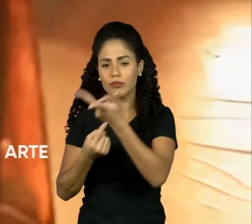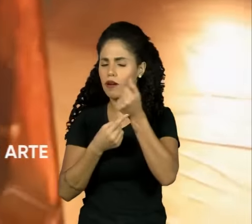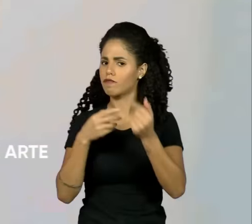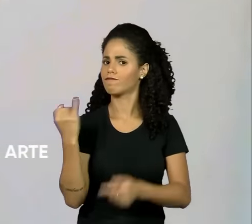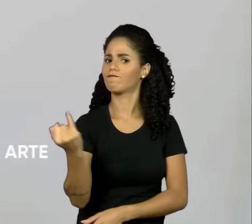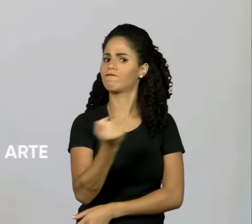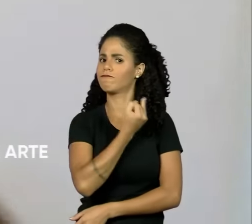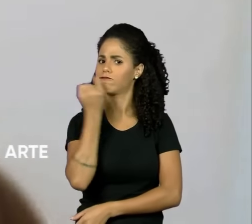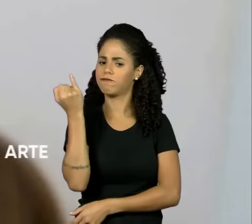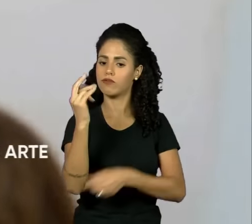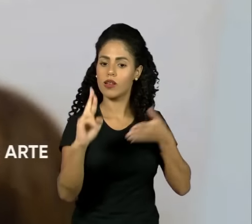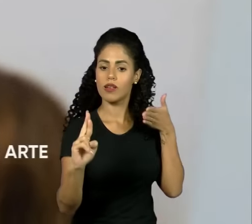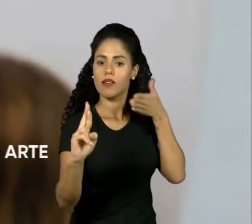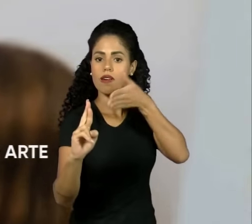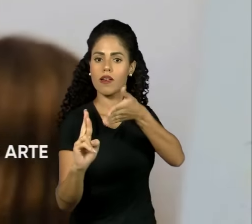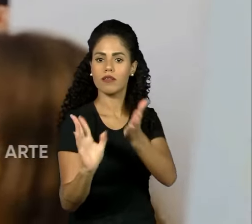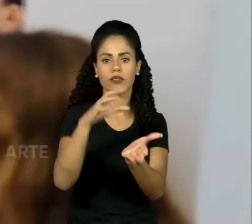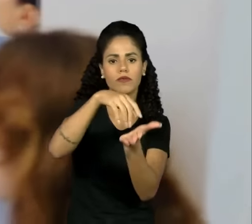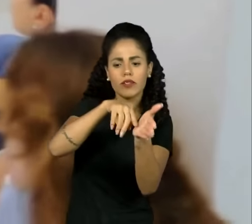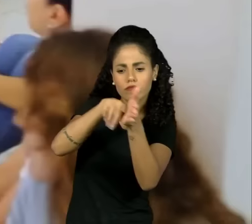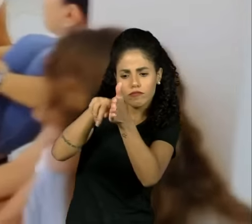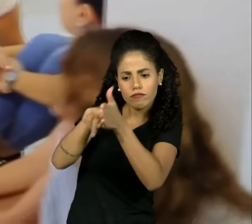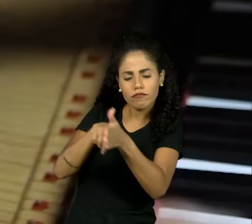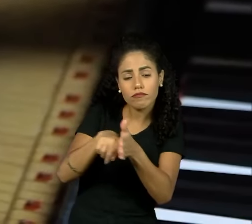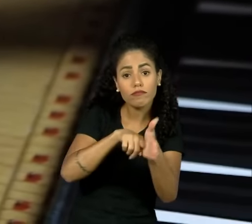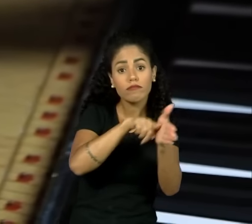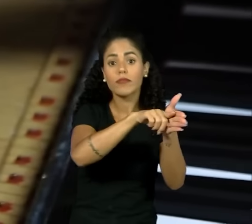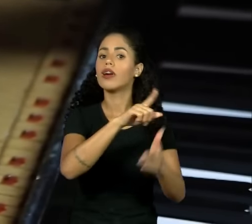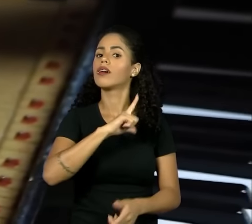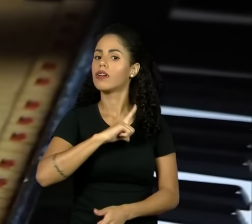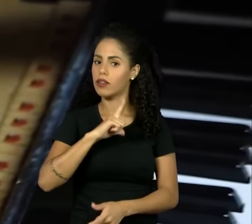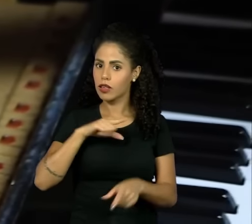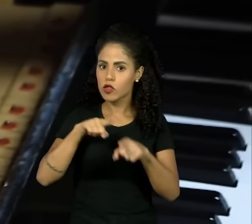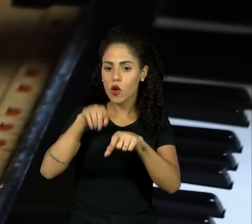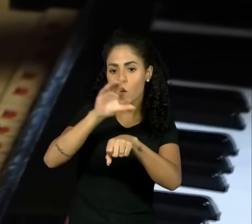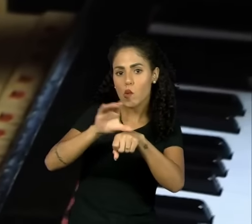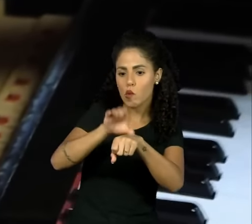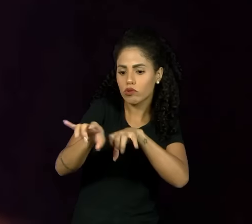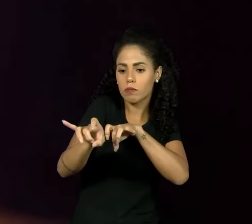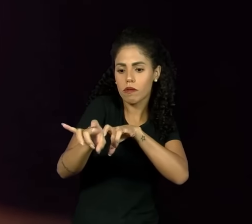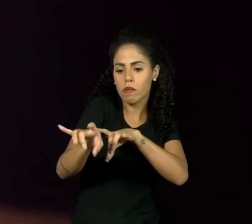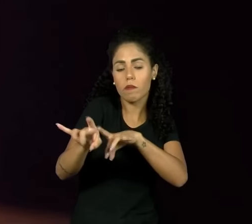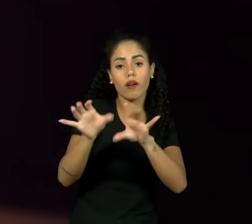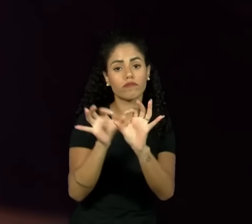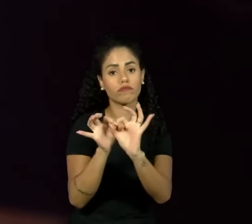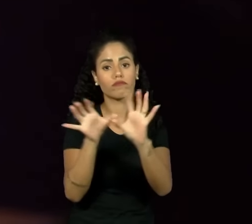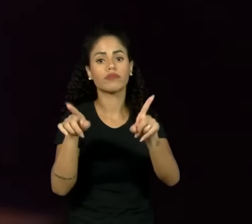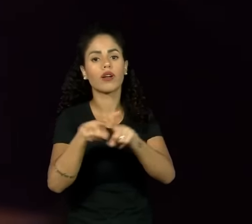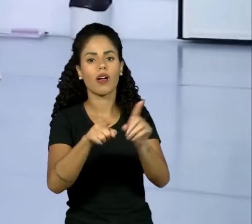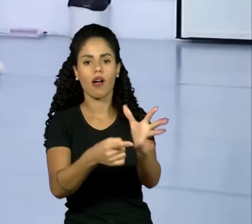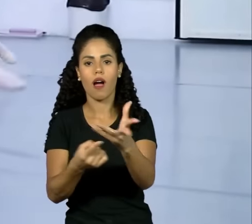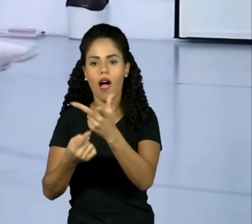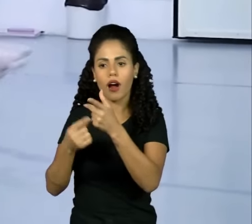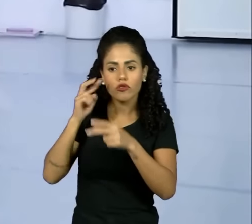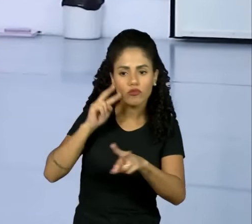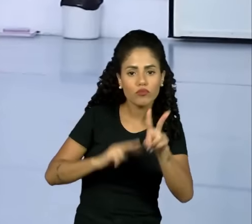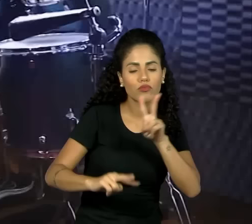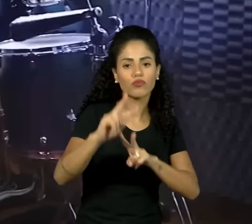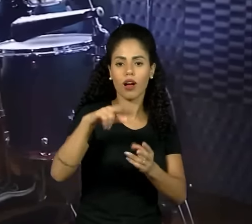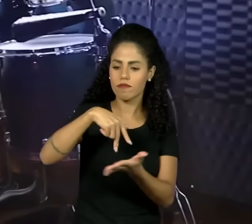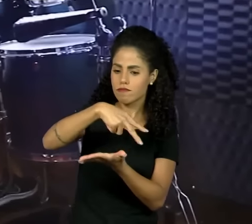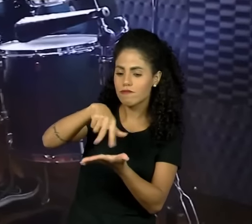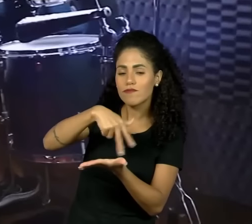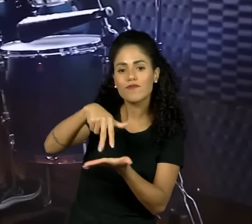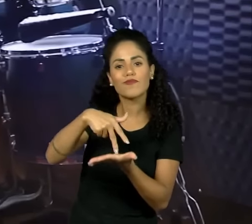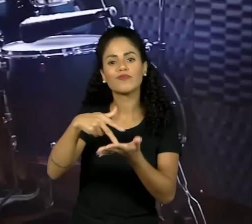importante instituição de ensino e pesquisas oferecendo cursos técnicos e Livres nas áreas de artes visuais dança